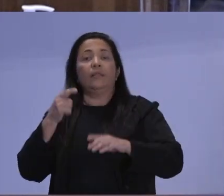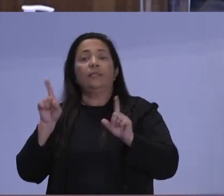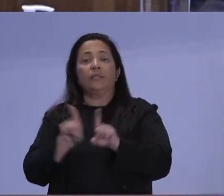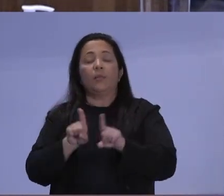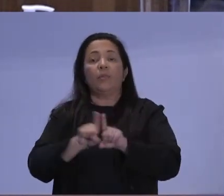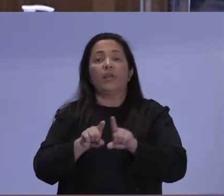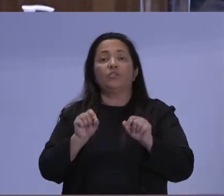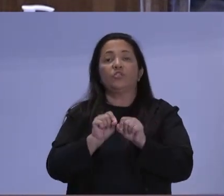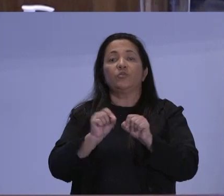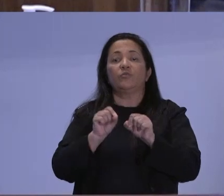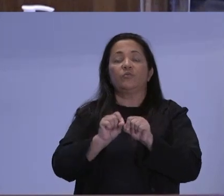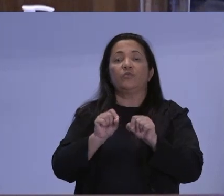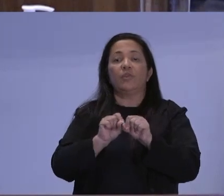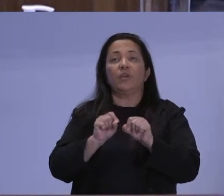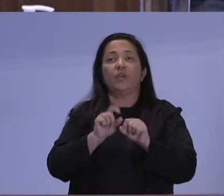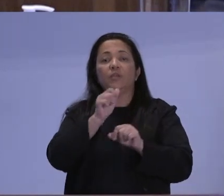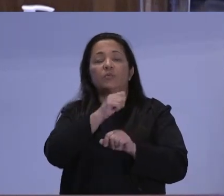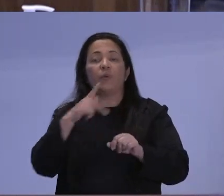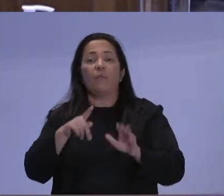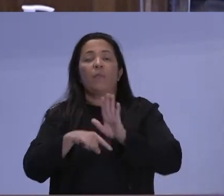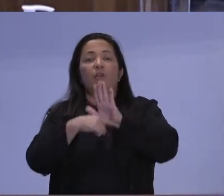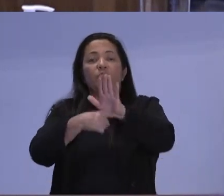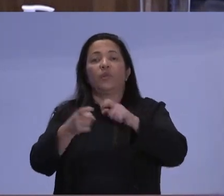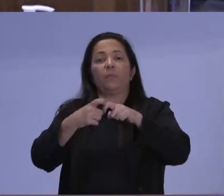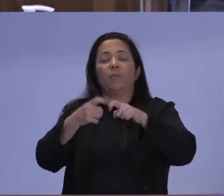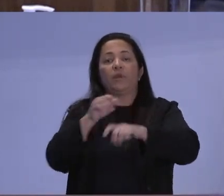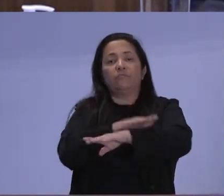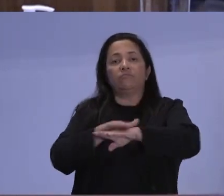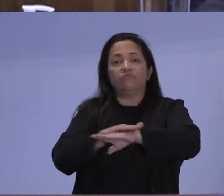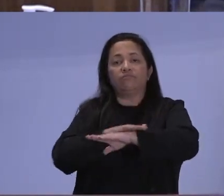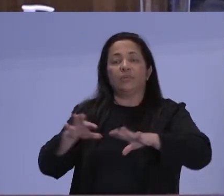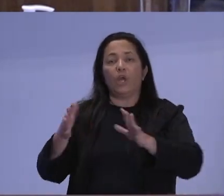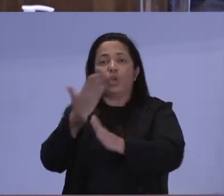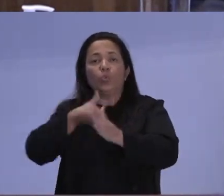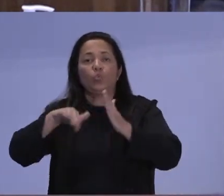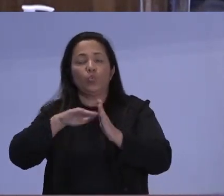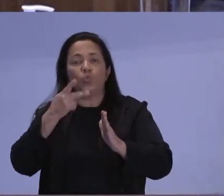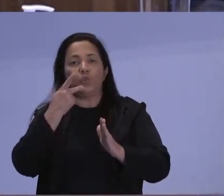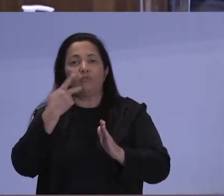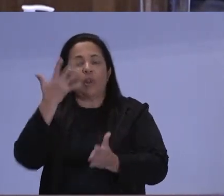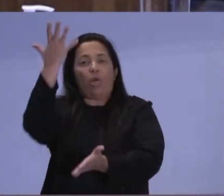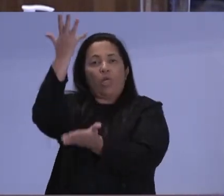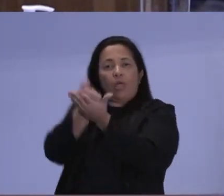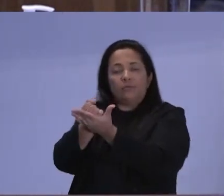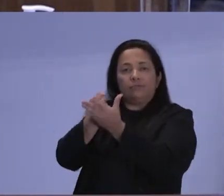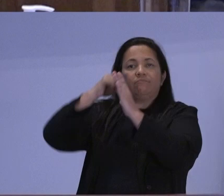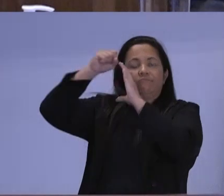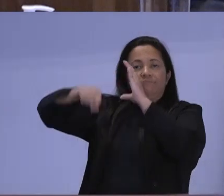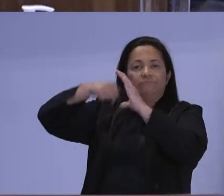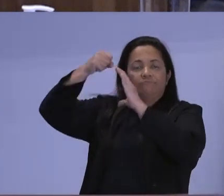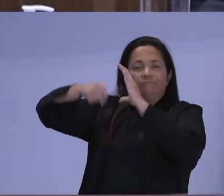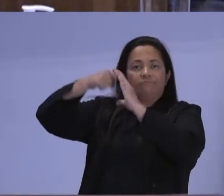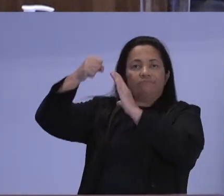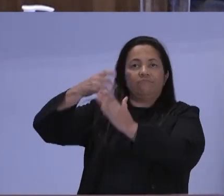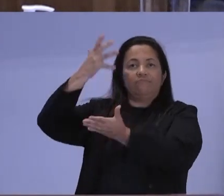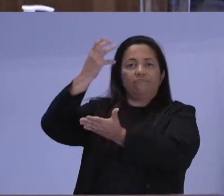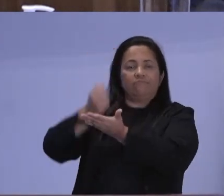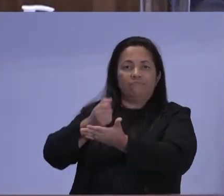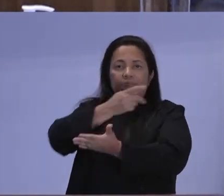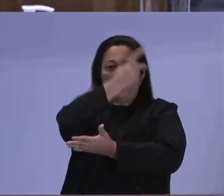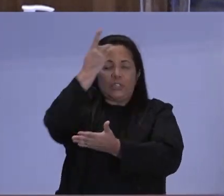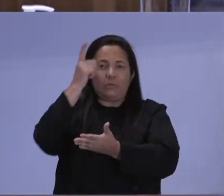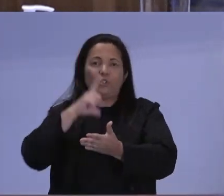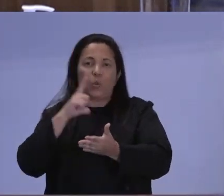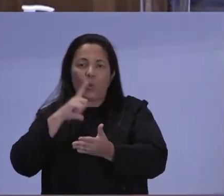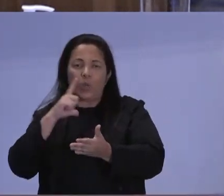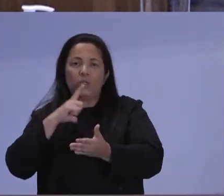e hoje é para abrir para a população. Então, isso tudo que foi falado vai ficar gravado. Então, para ter um acesso, para as pessoas